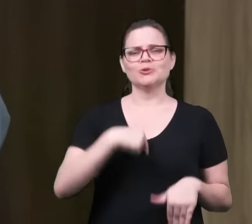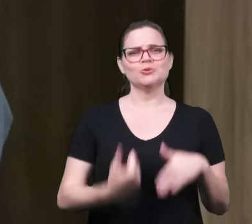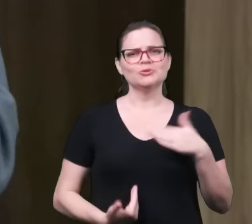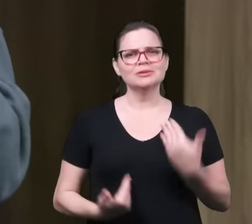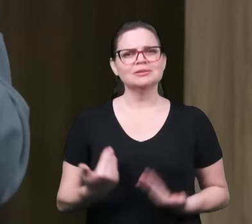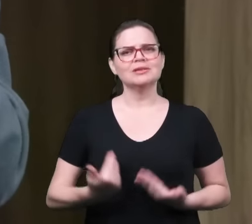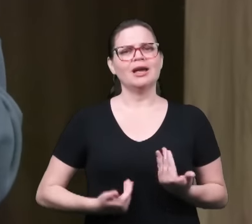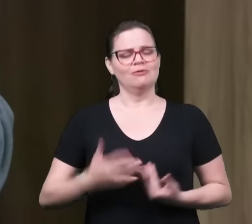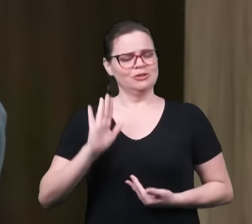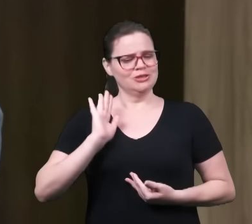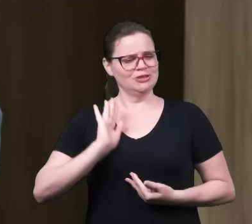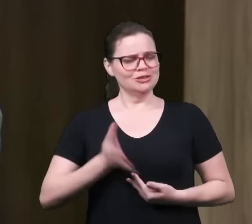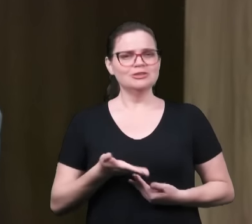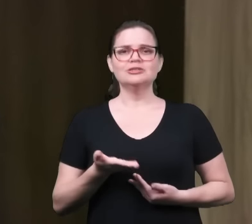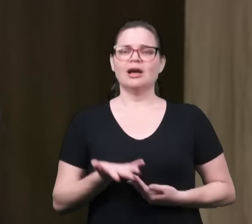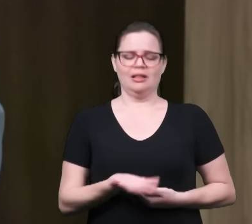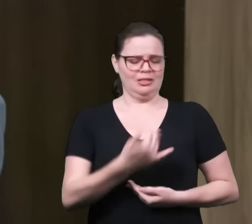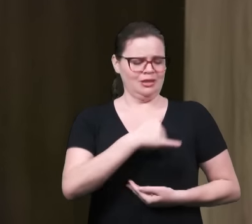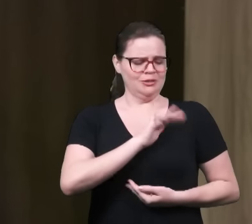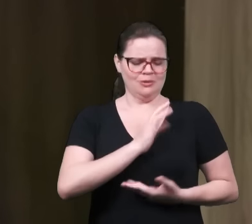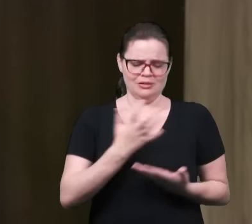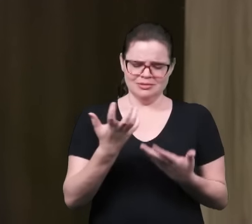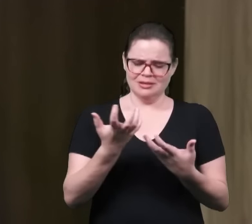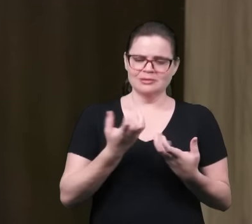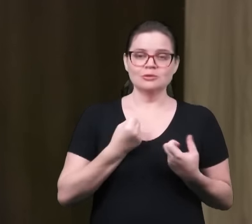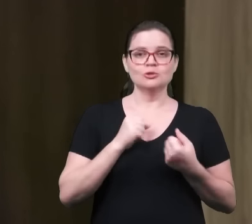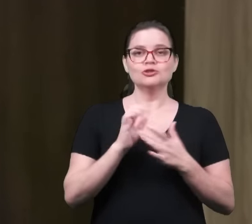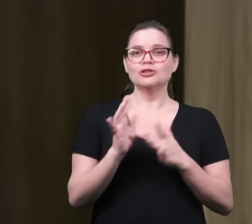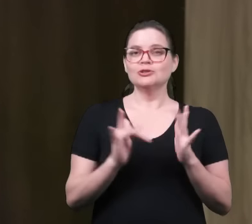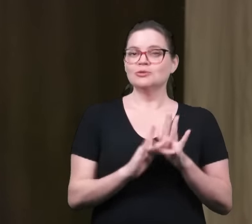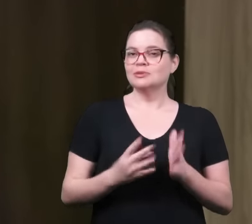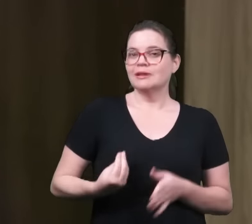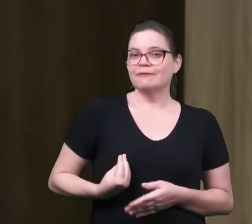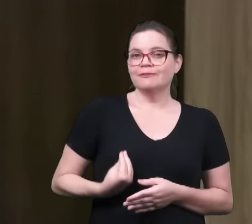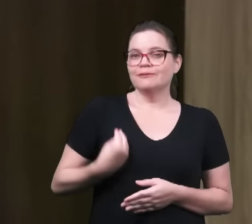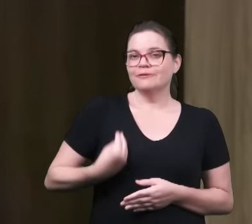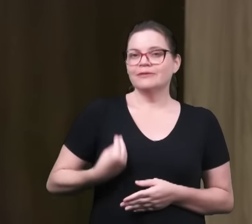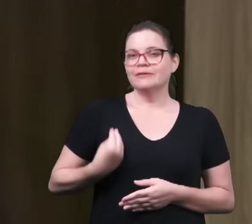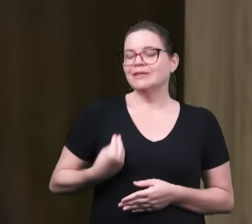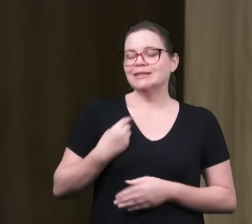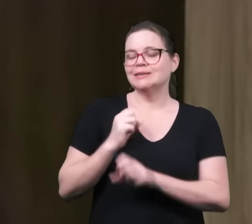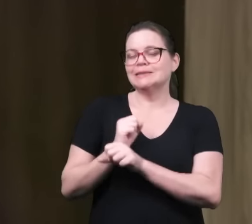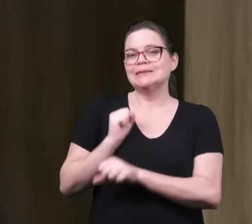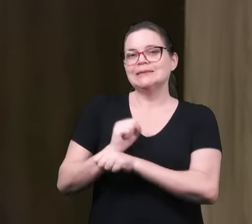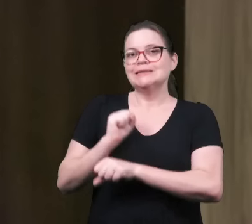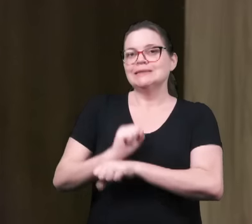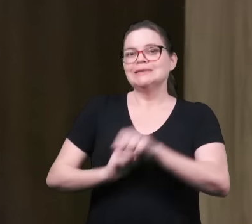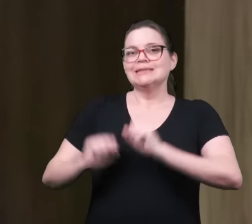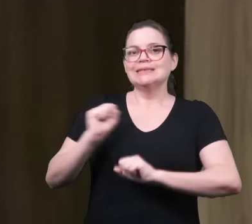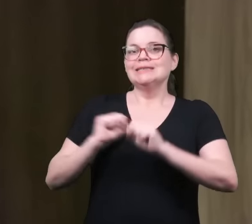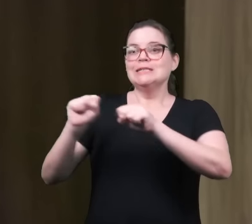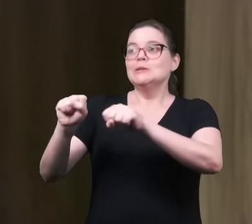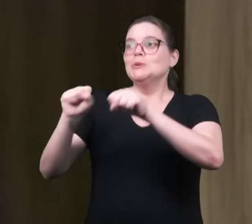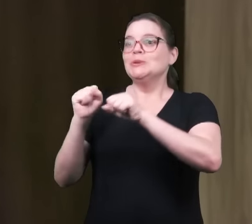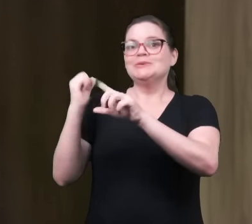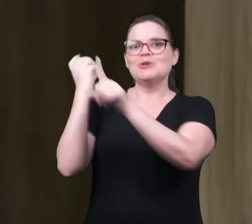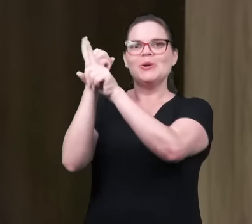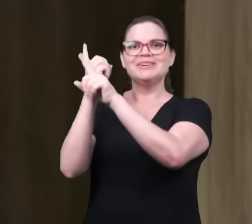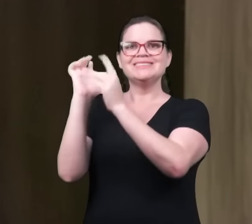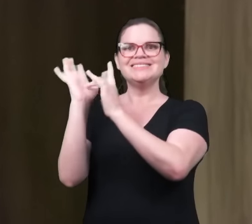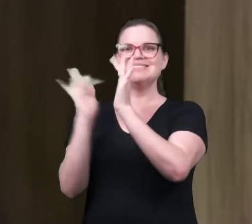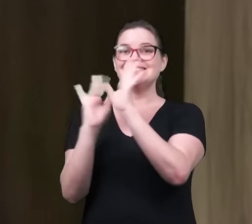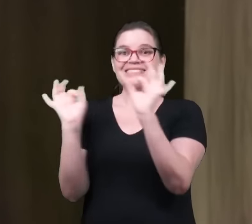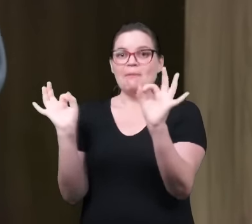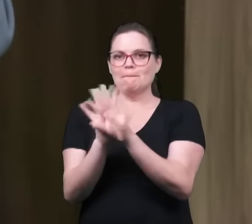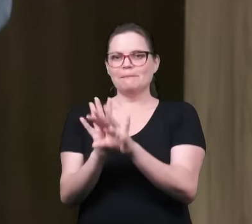tem o Senhor Jesus no seu coração, a sua vida, é em razão desse encontro. Com certeza. De estar